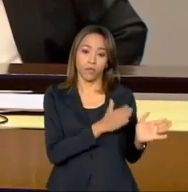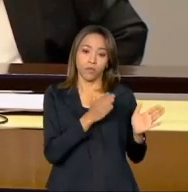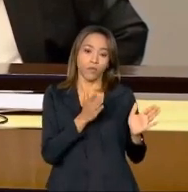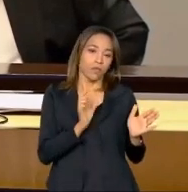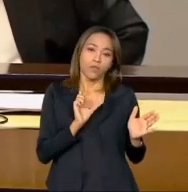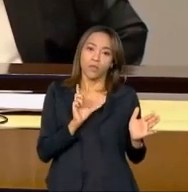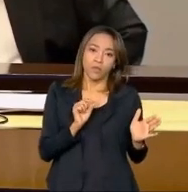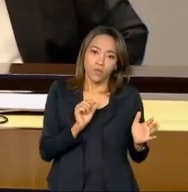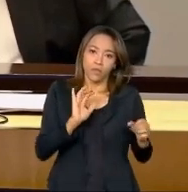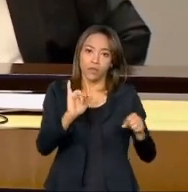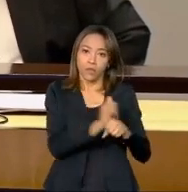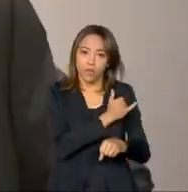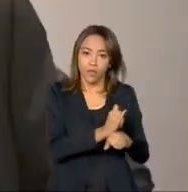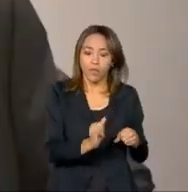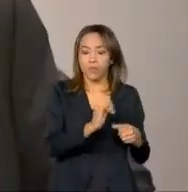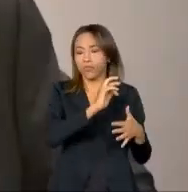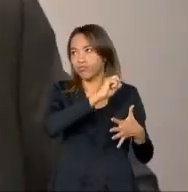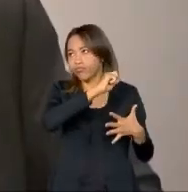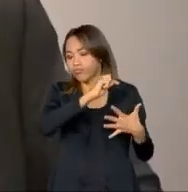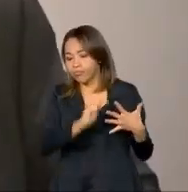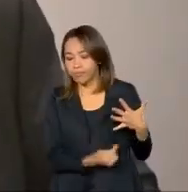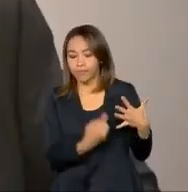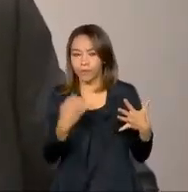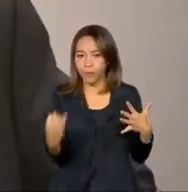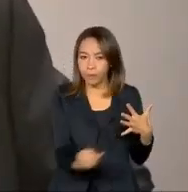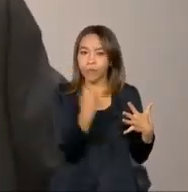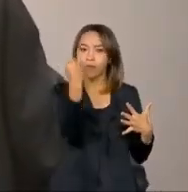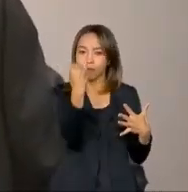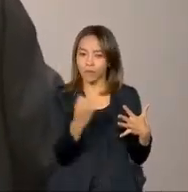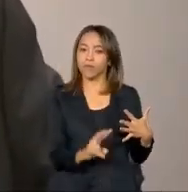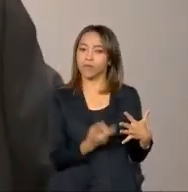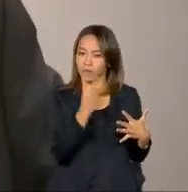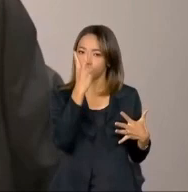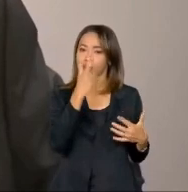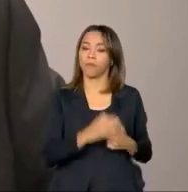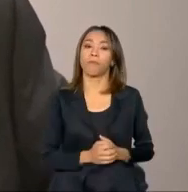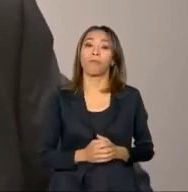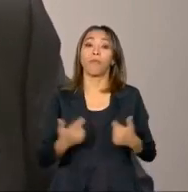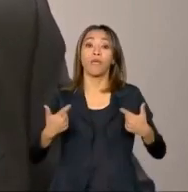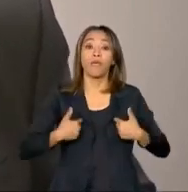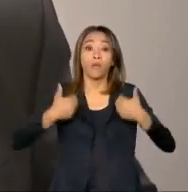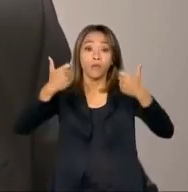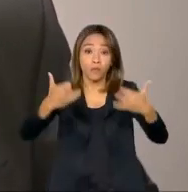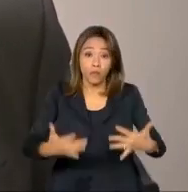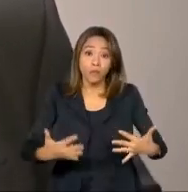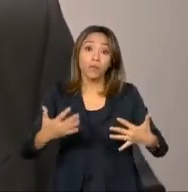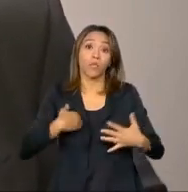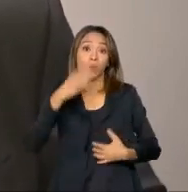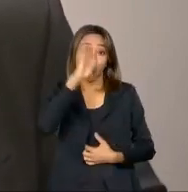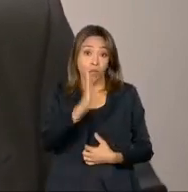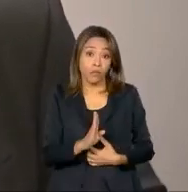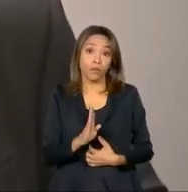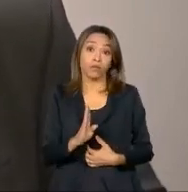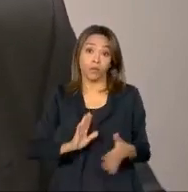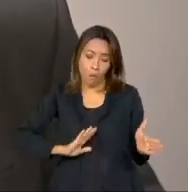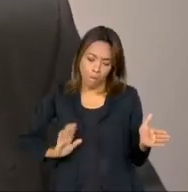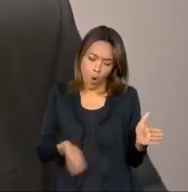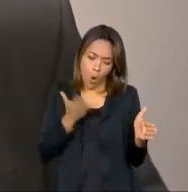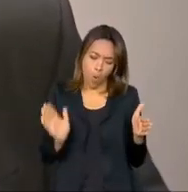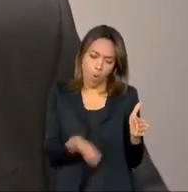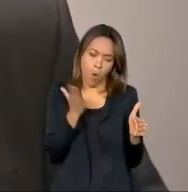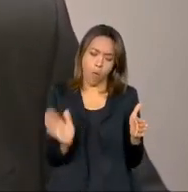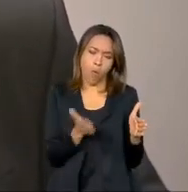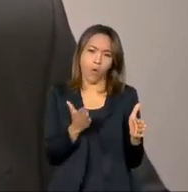são importantes e relevantes. Eu destacaria aqui o Brasil mais produtivo. O governo